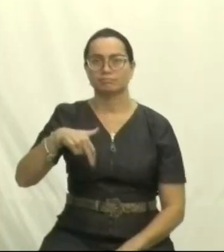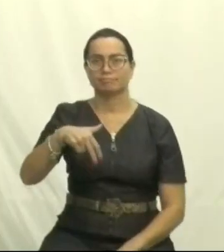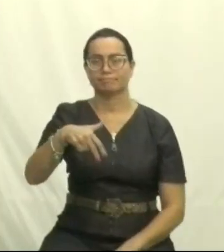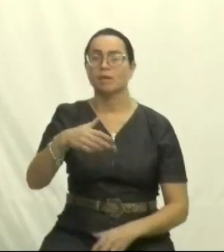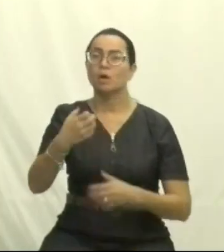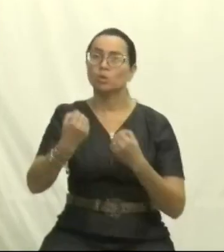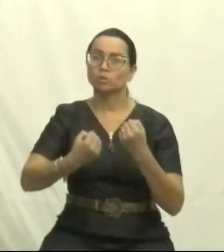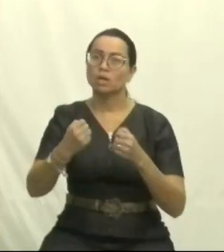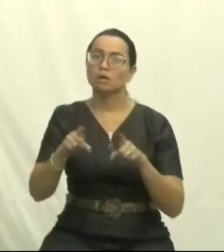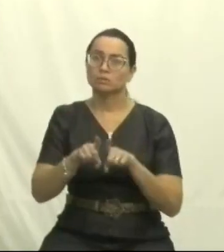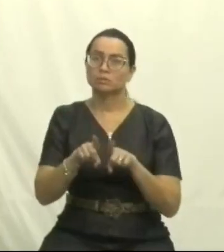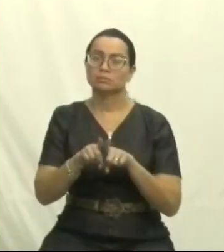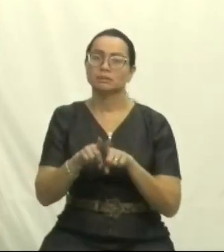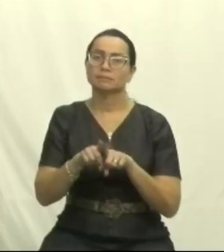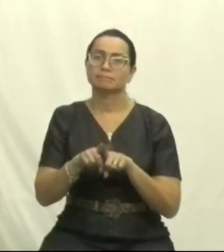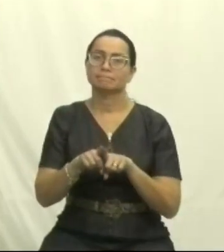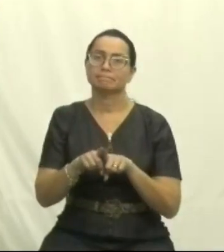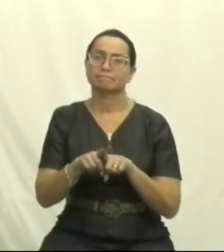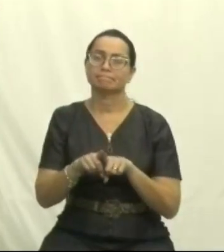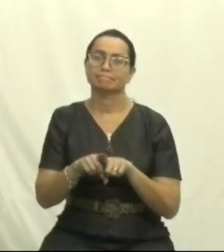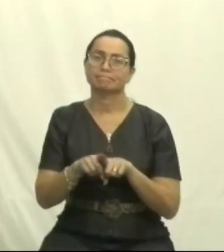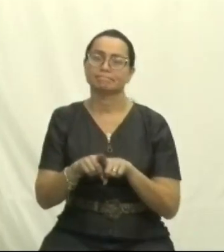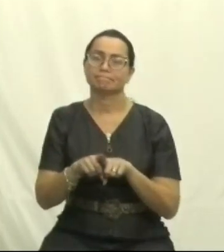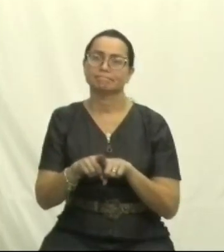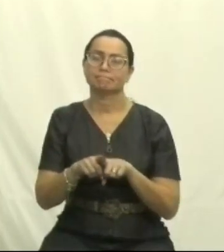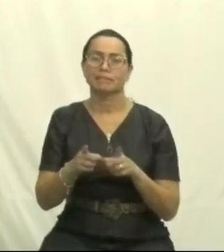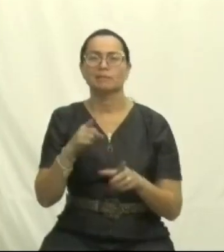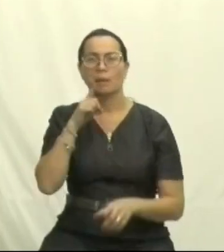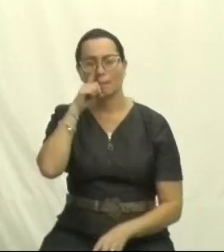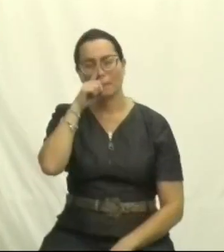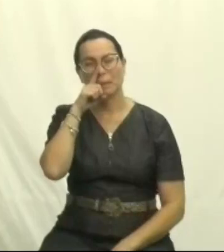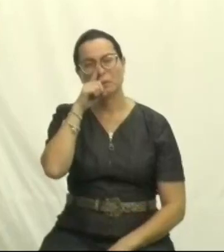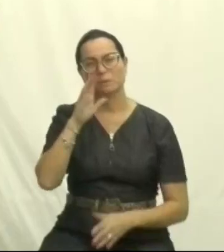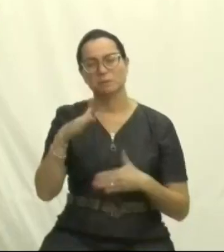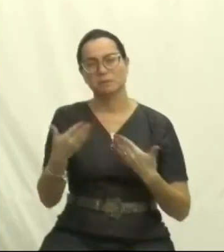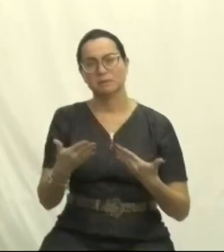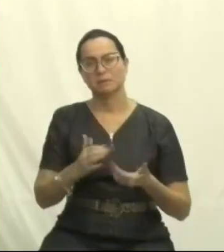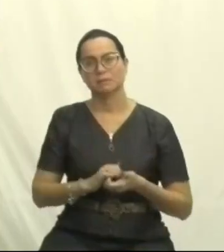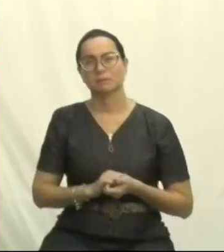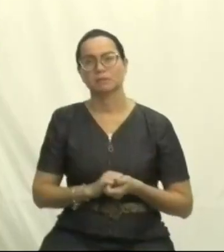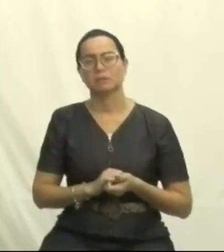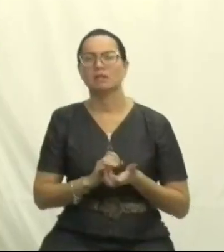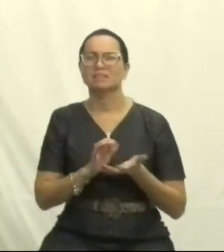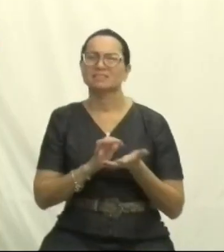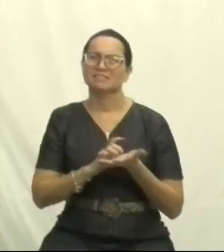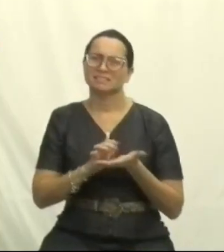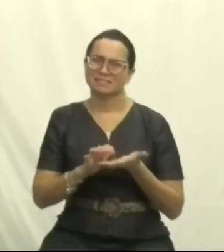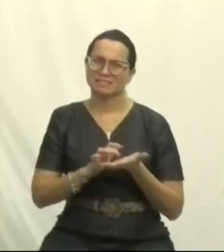carros também, né, só cabe um carro ali, está bem perigoso. Então, secretário,